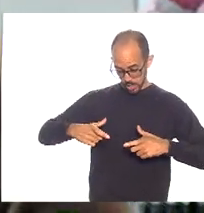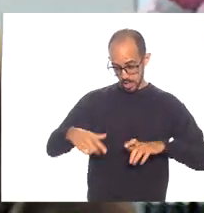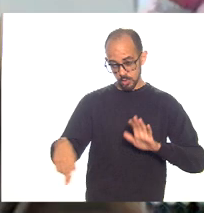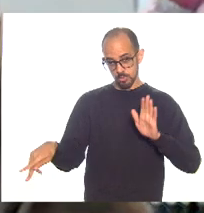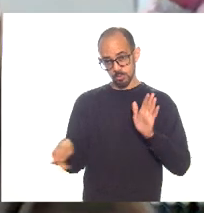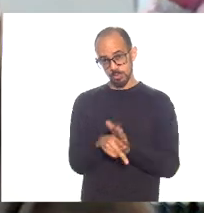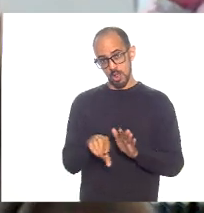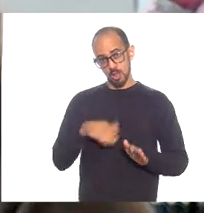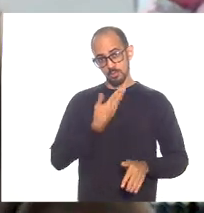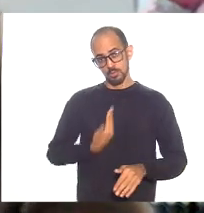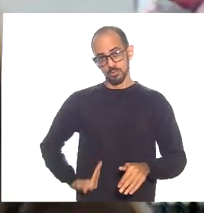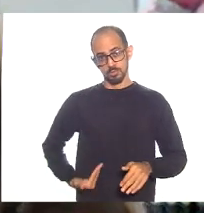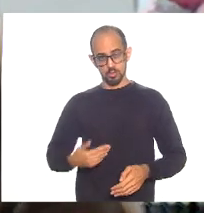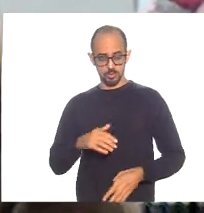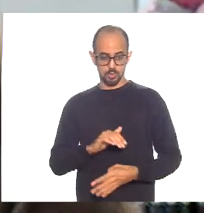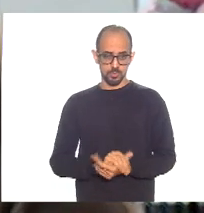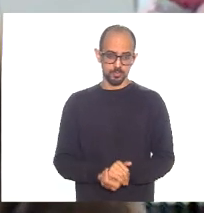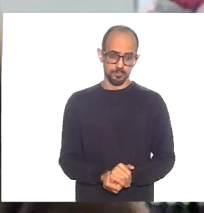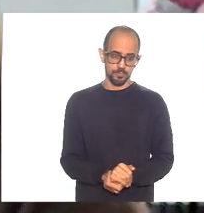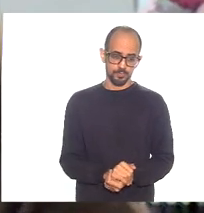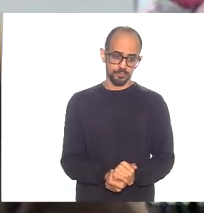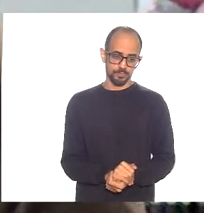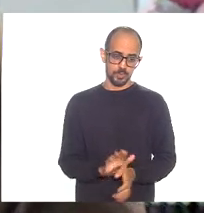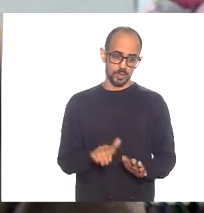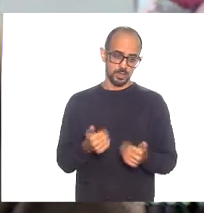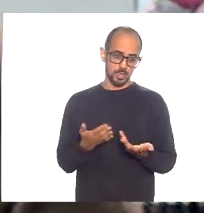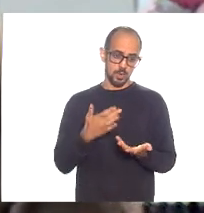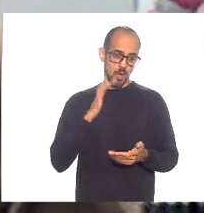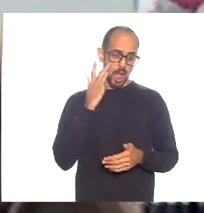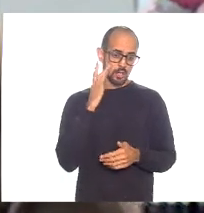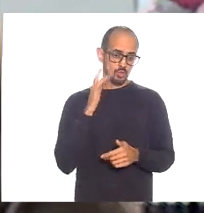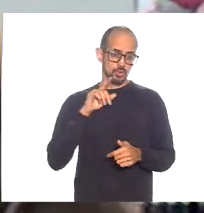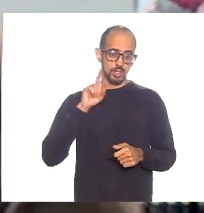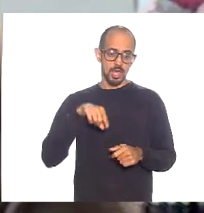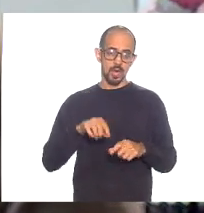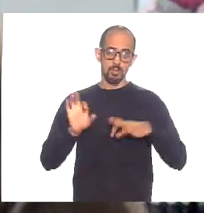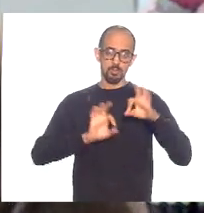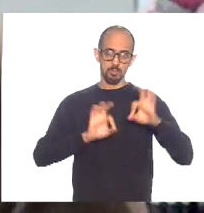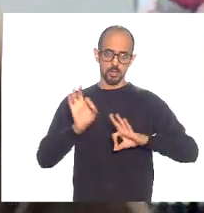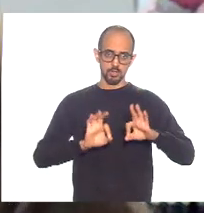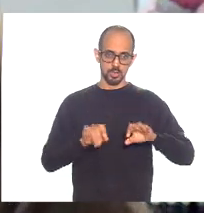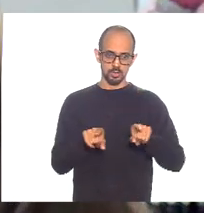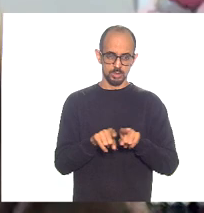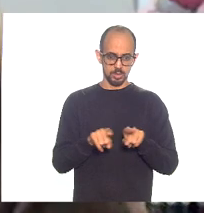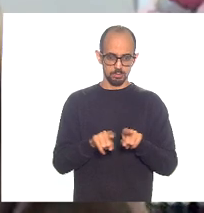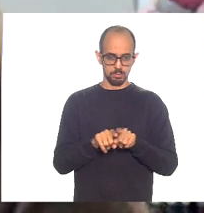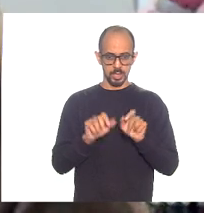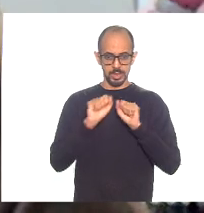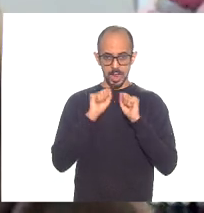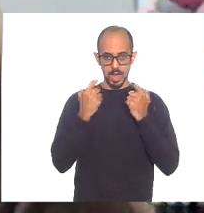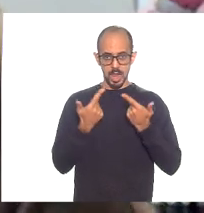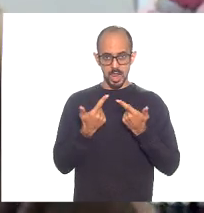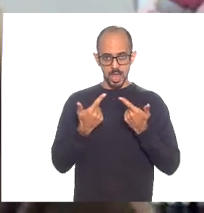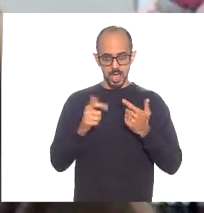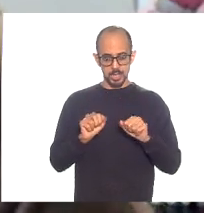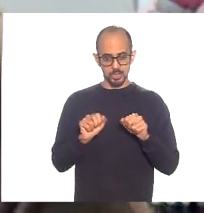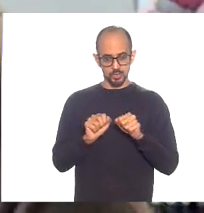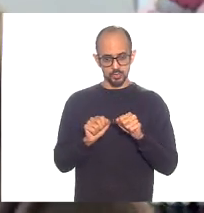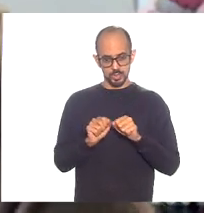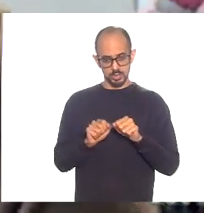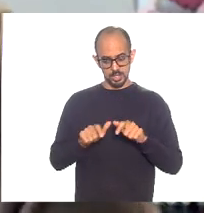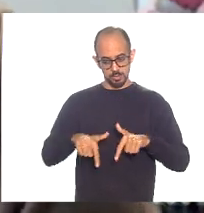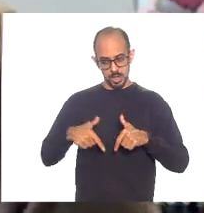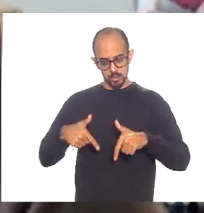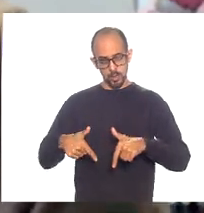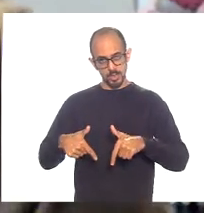seja constituído nesse sentido. E acho que esse projeto ele abre a possibilidade da LERJ, mais uma vez, atuar como vem atuando nos